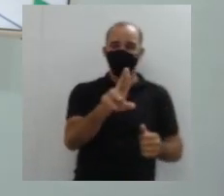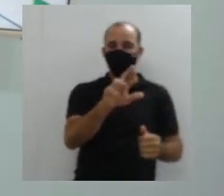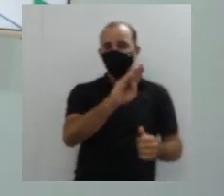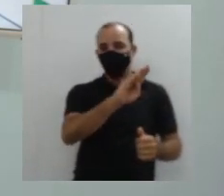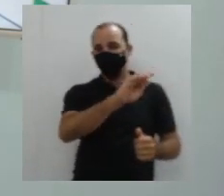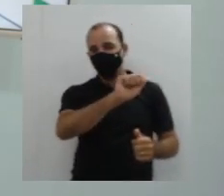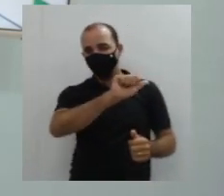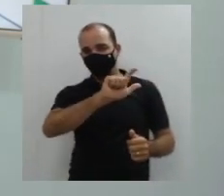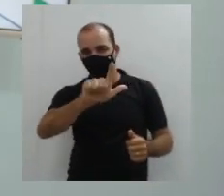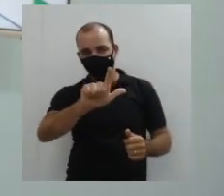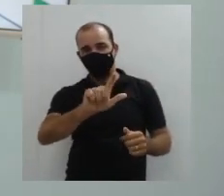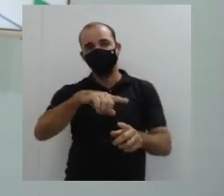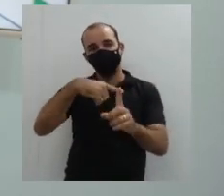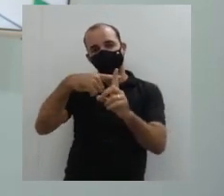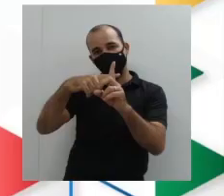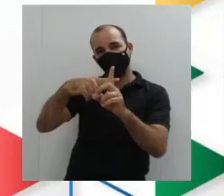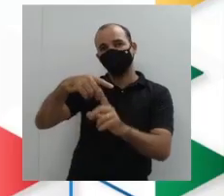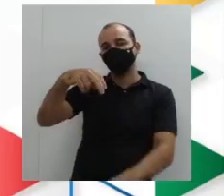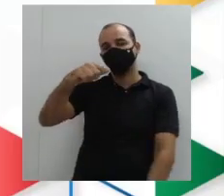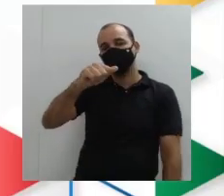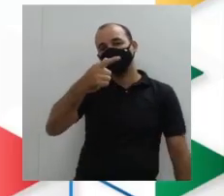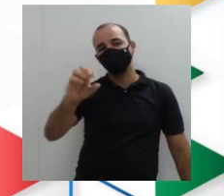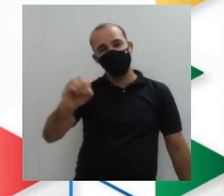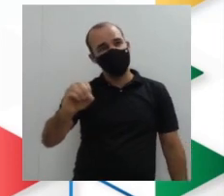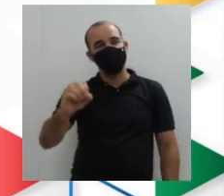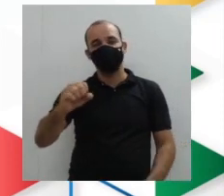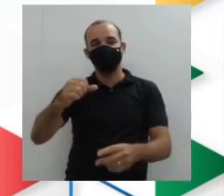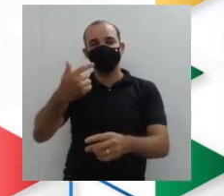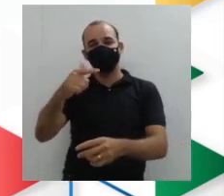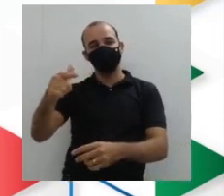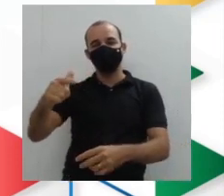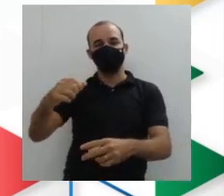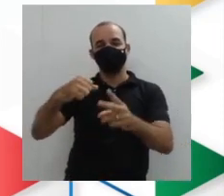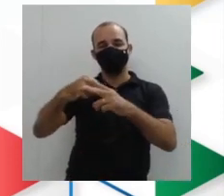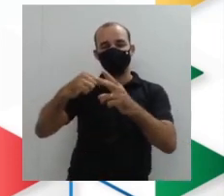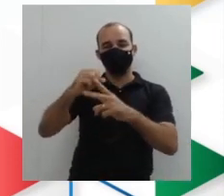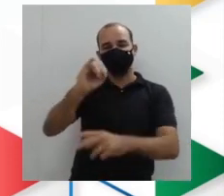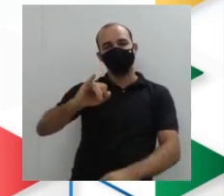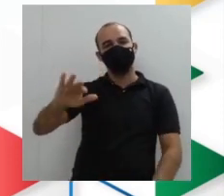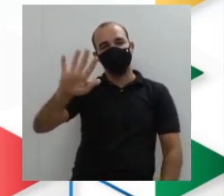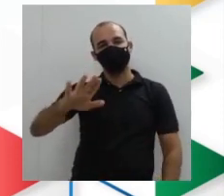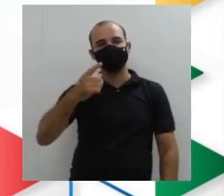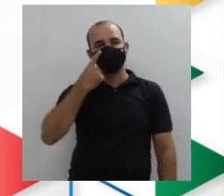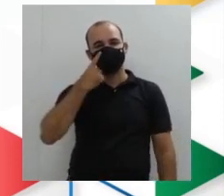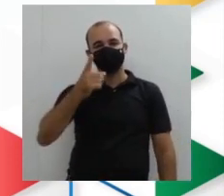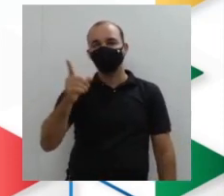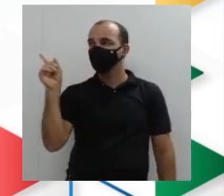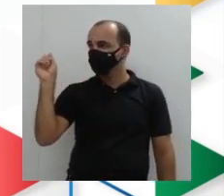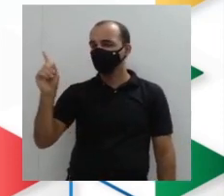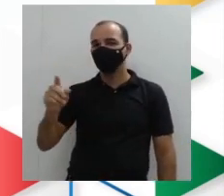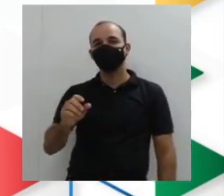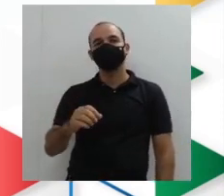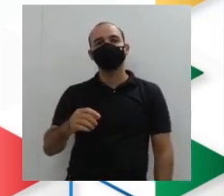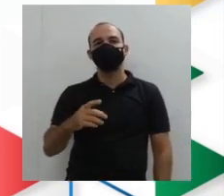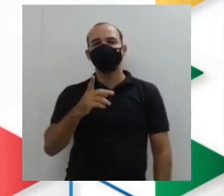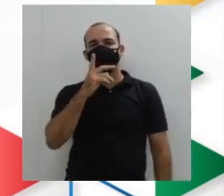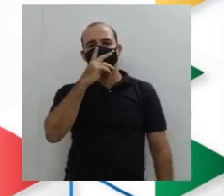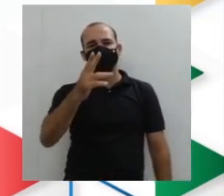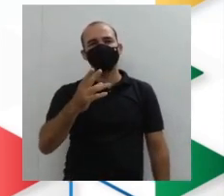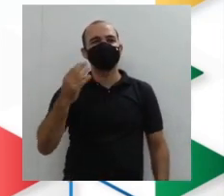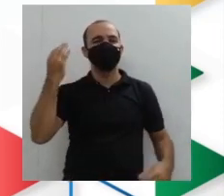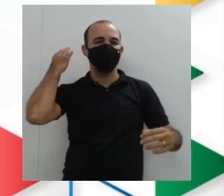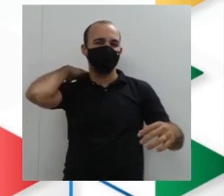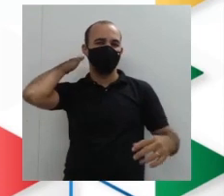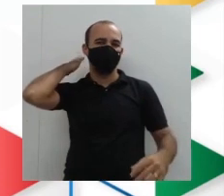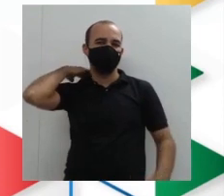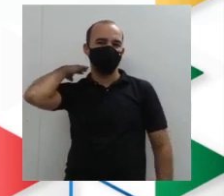só este outro exemplo. Olhando para a tela, nós temos aqui o quê? Aqui nós temos uma imagem que